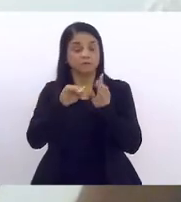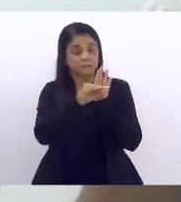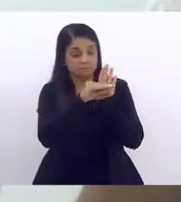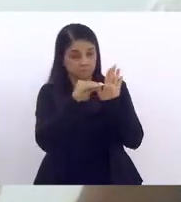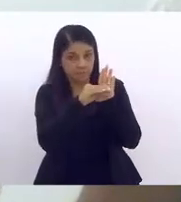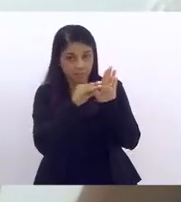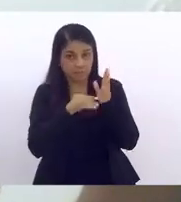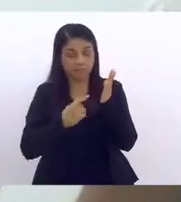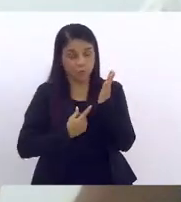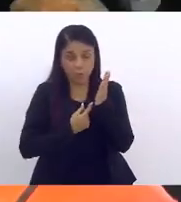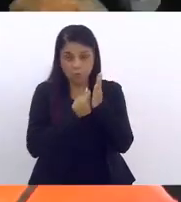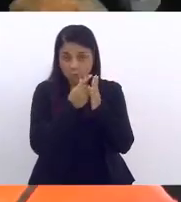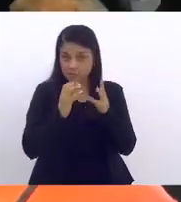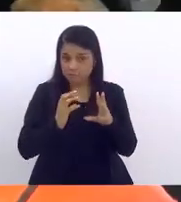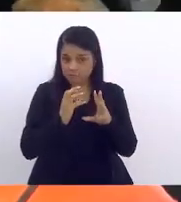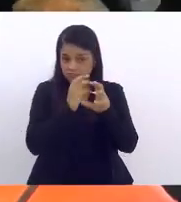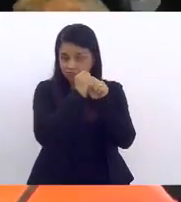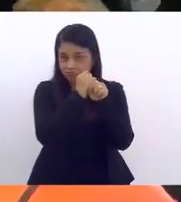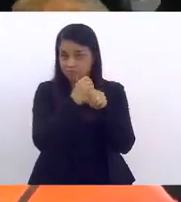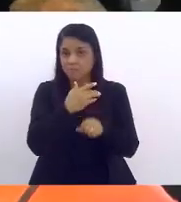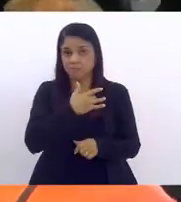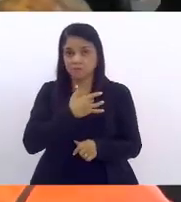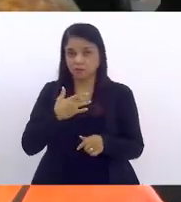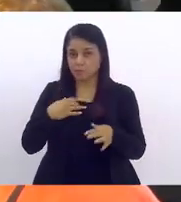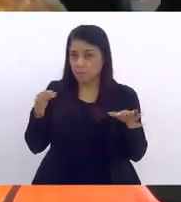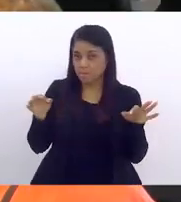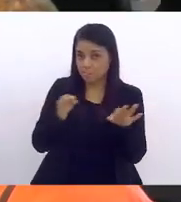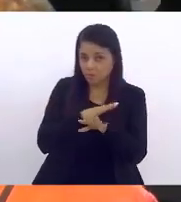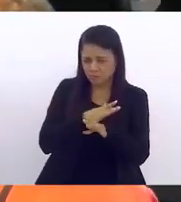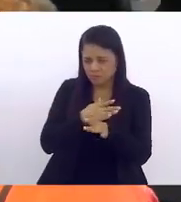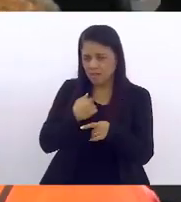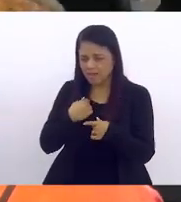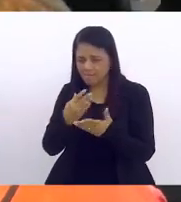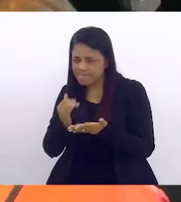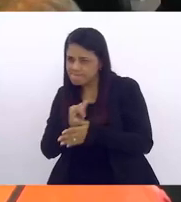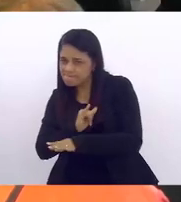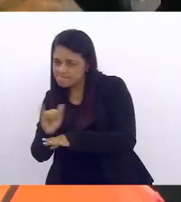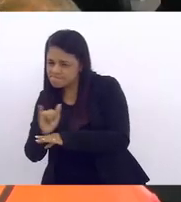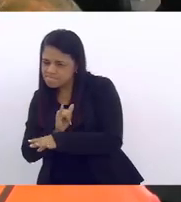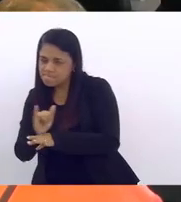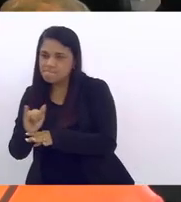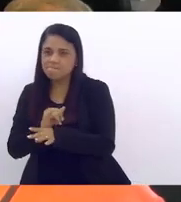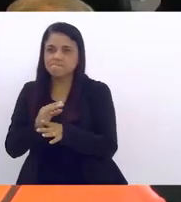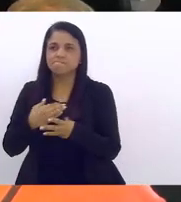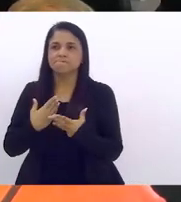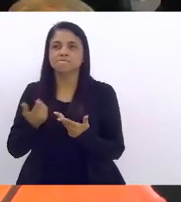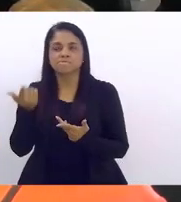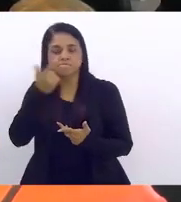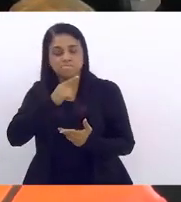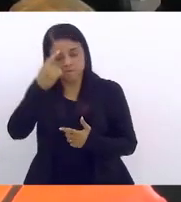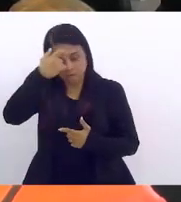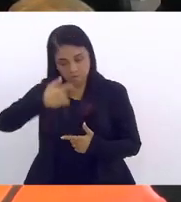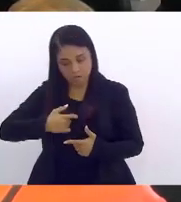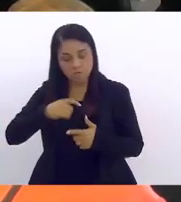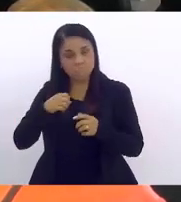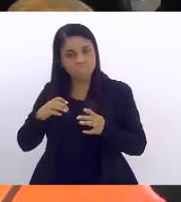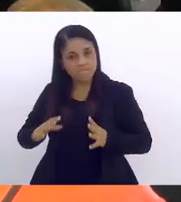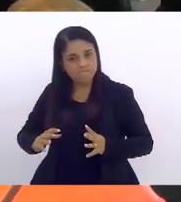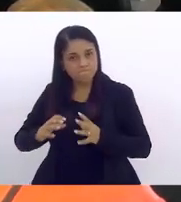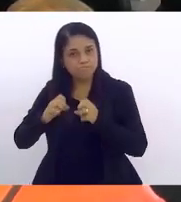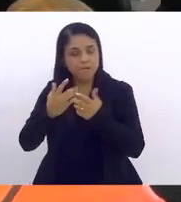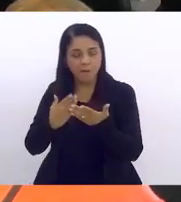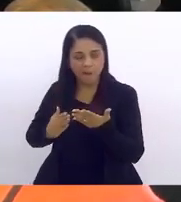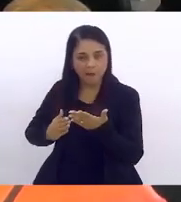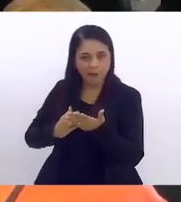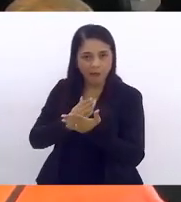orçamento da saúde vem pronto, a gente pode mexer um pouquinho para lá, um pouquinho para cá. Mas eu fui um dos que briguei, a gente conseguiu